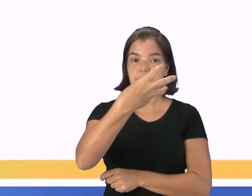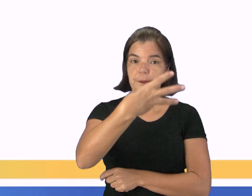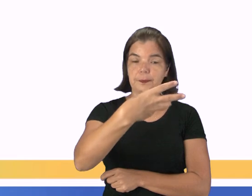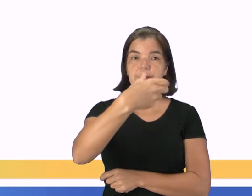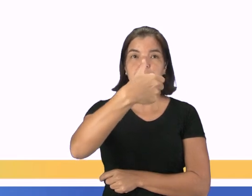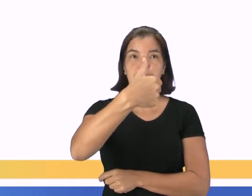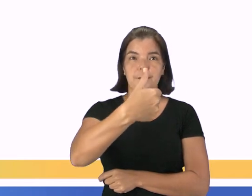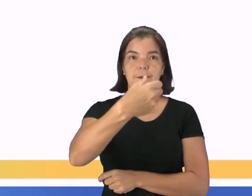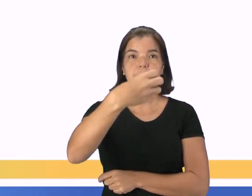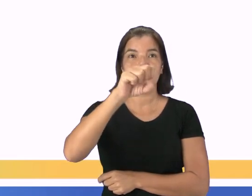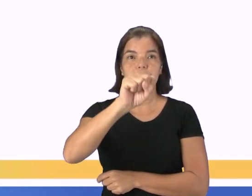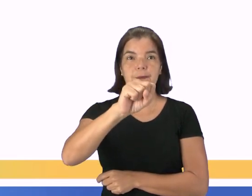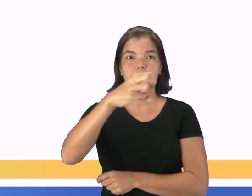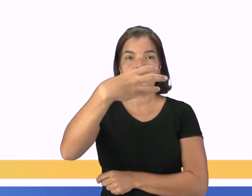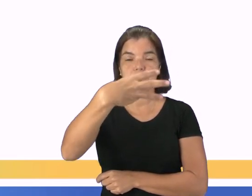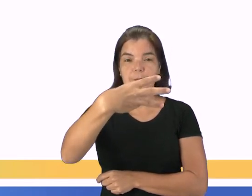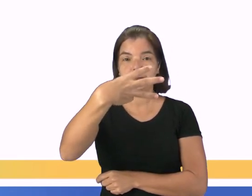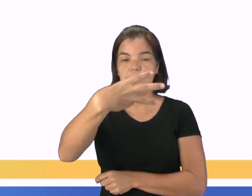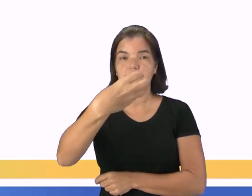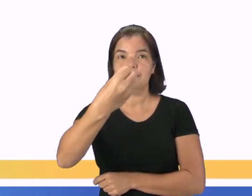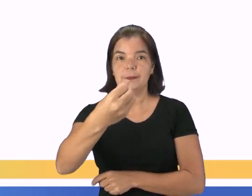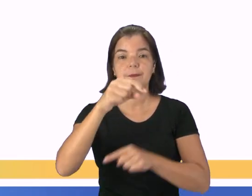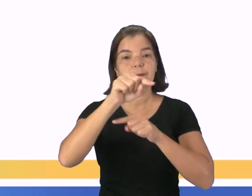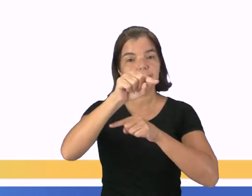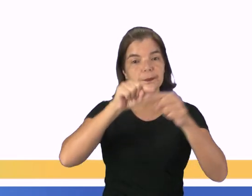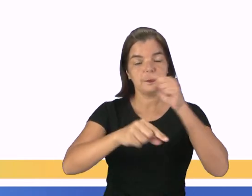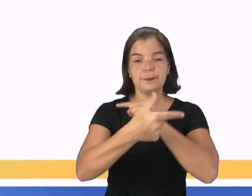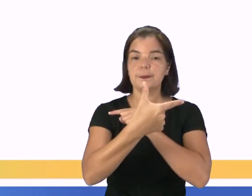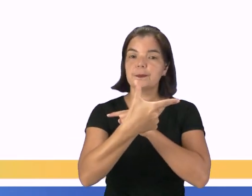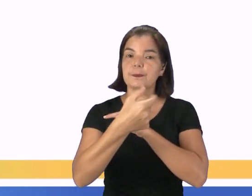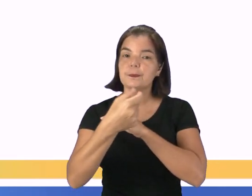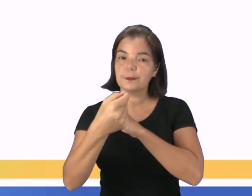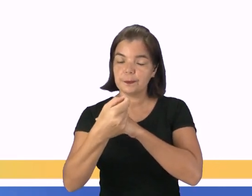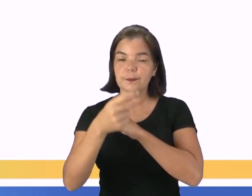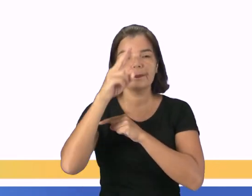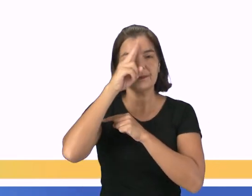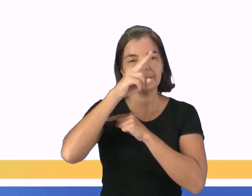4.974. Multiplicando os dois numeradores, 64 vezes